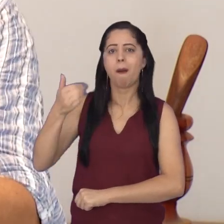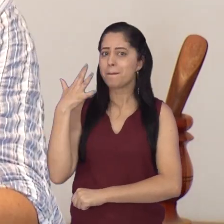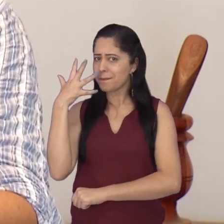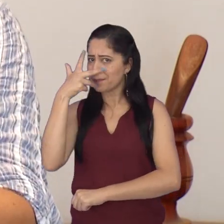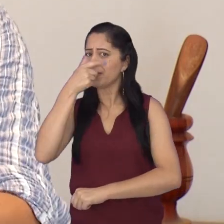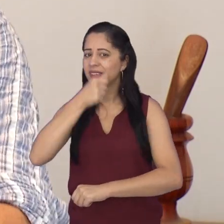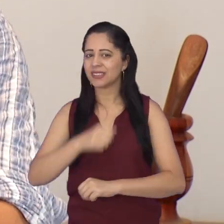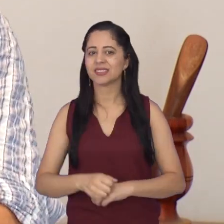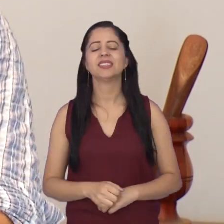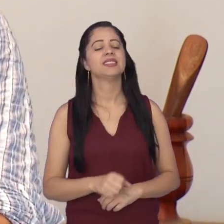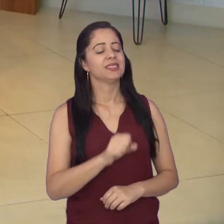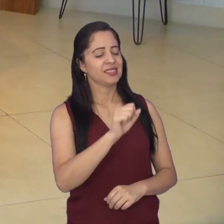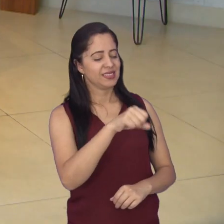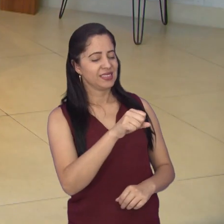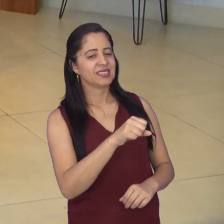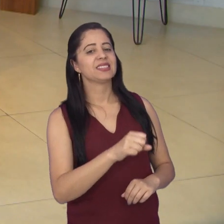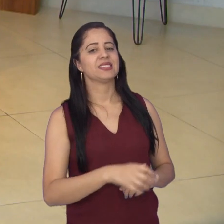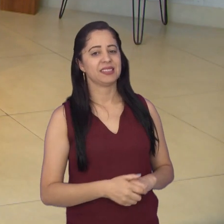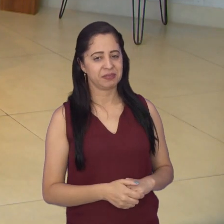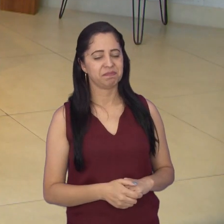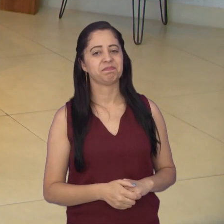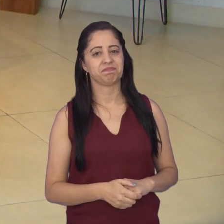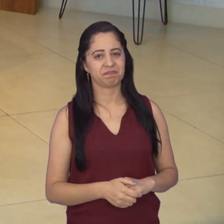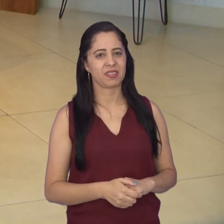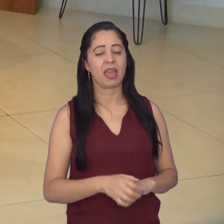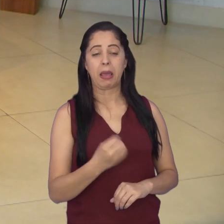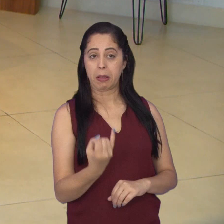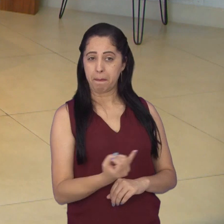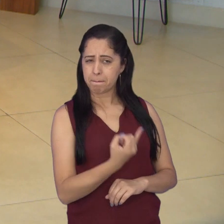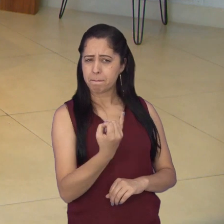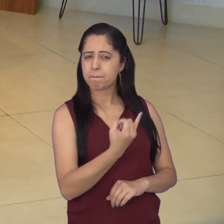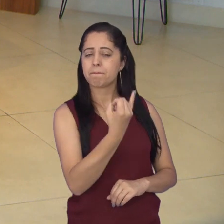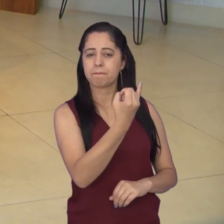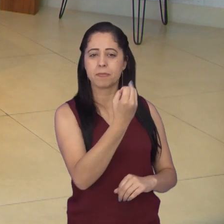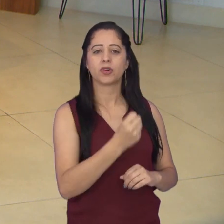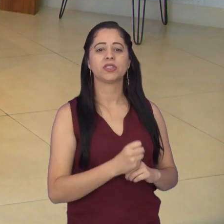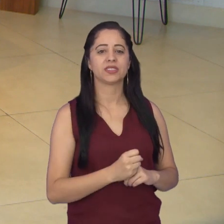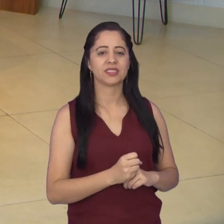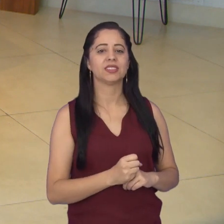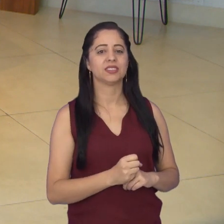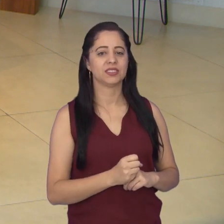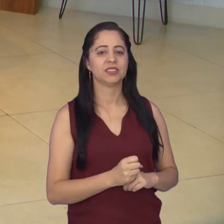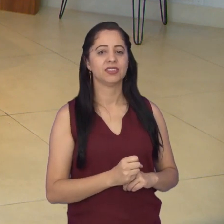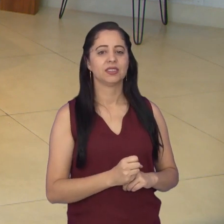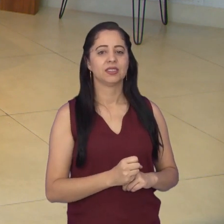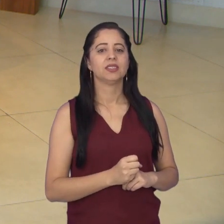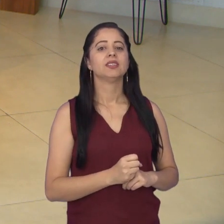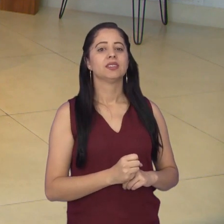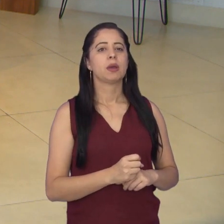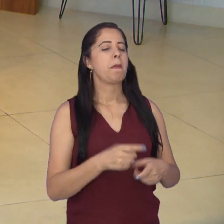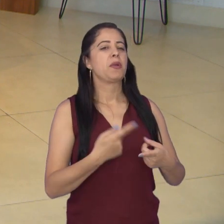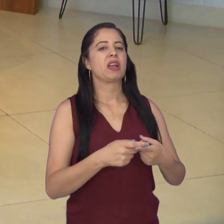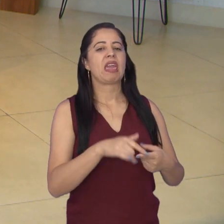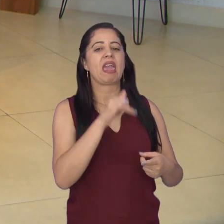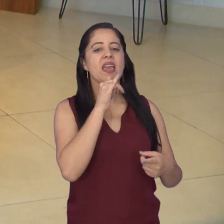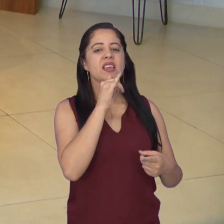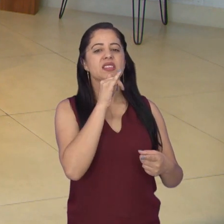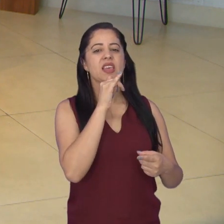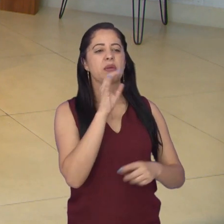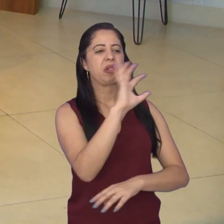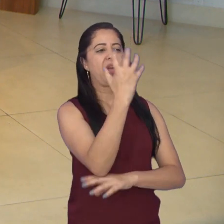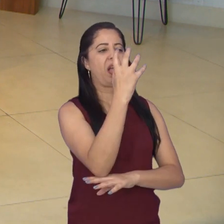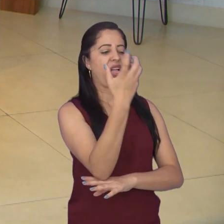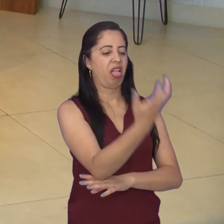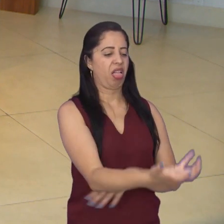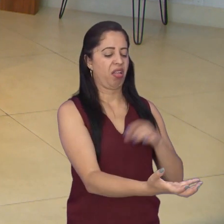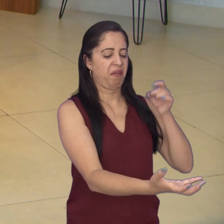melhores e mais bonitas. Sim. Né? É um destino muito bom, né? É um destino muito bonito. Sim. Uma peça que de repente seria